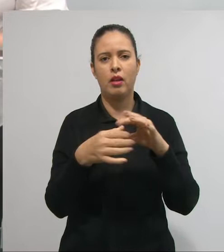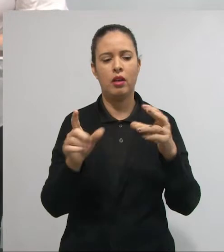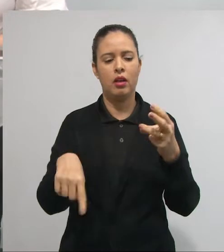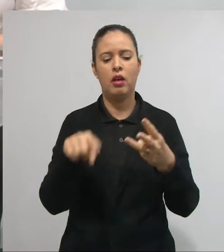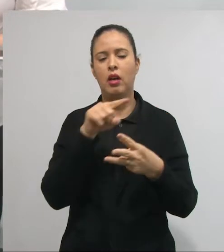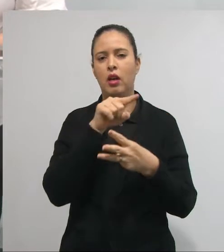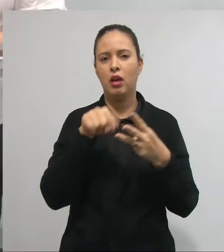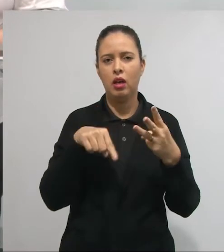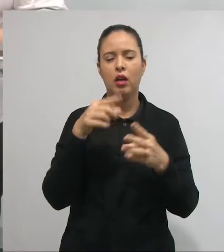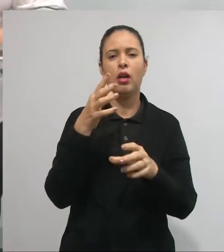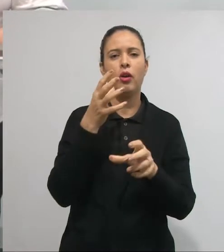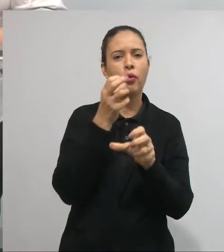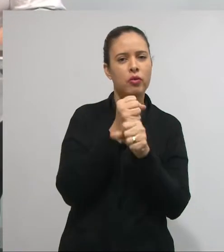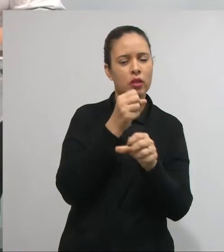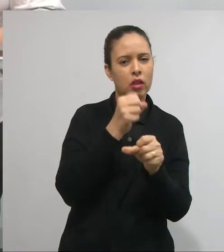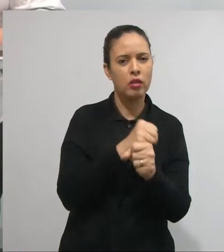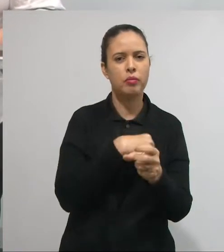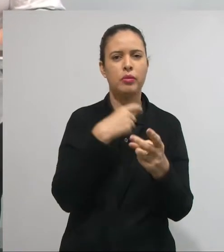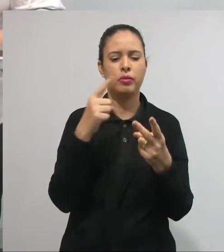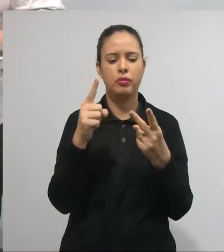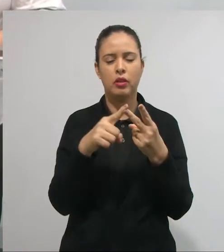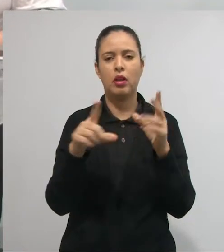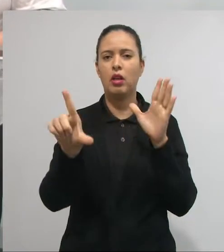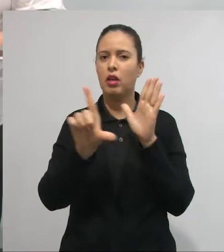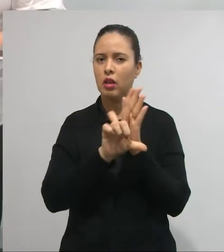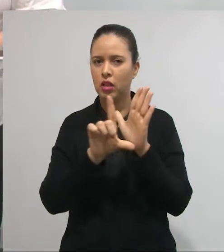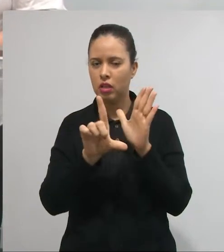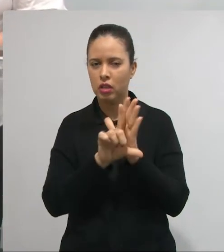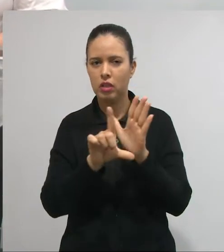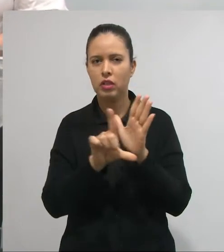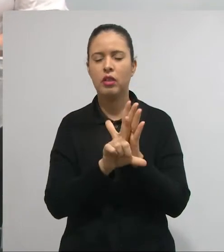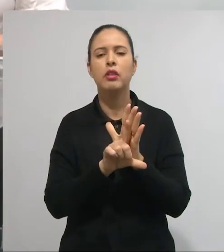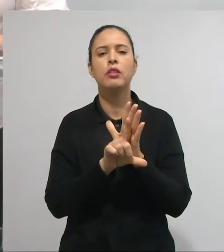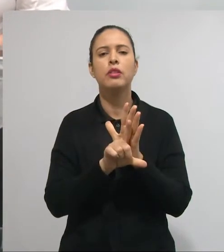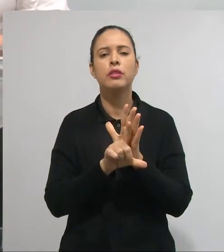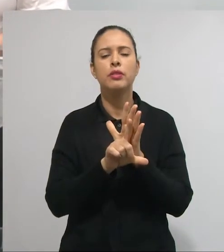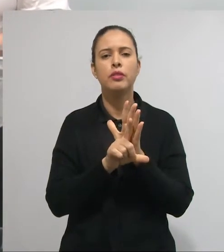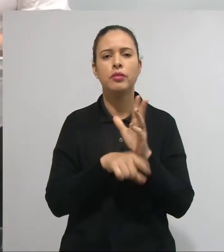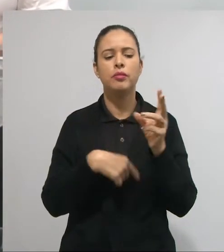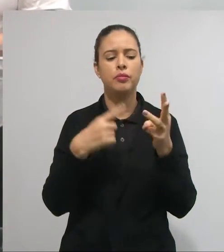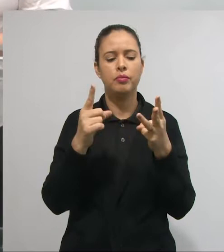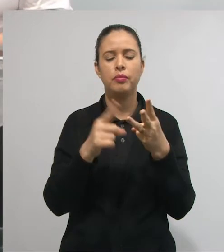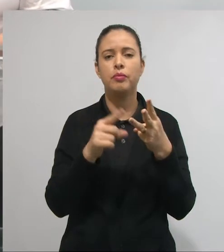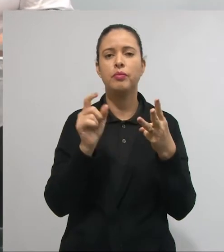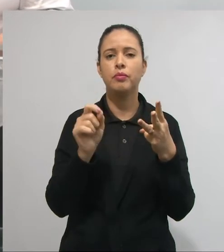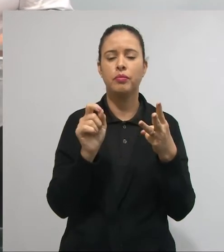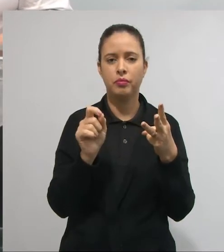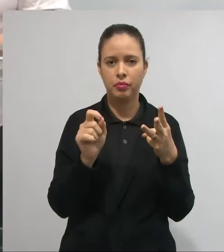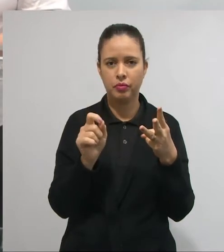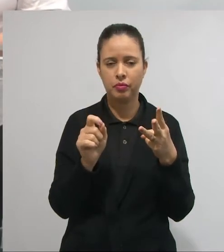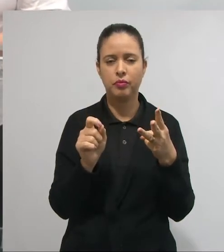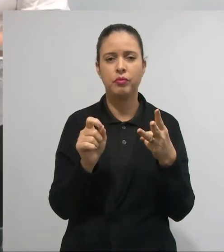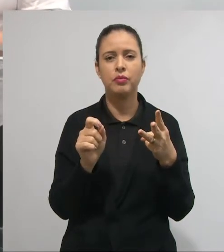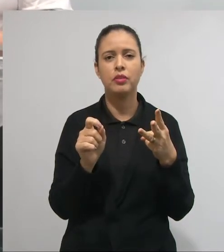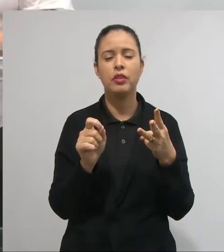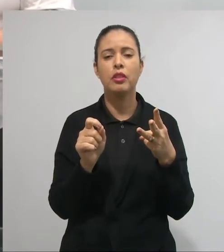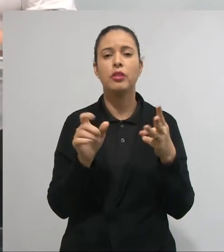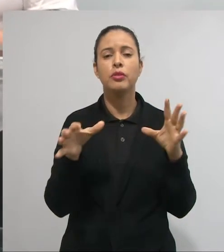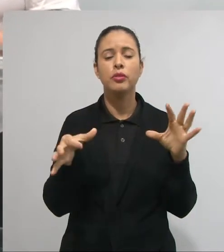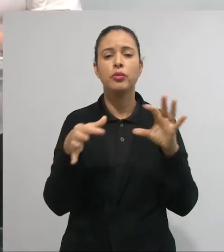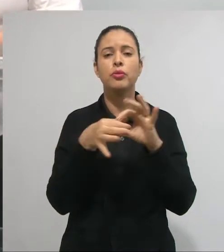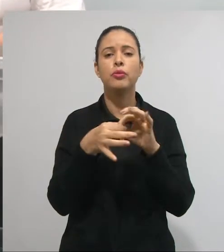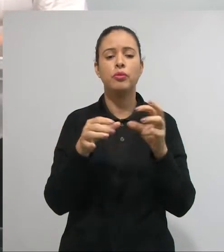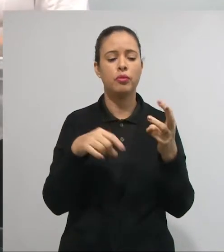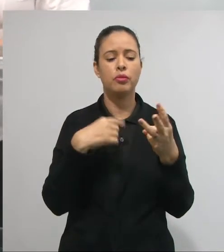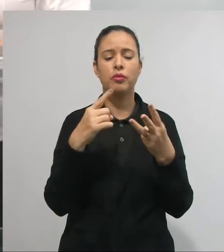questão contábil, a questão das leis, né, da legislação e dos direitos do trabalhador, juntamente